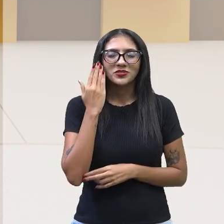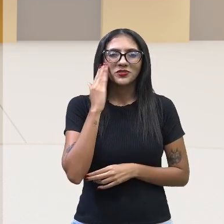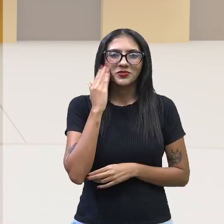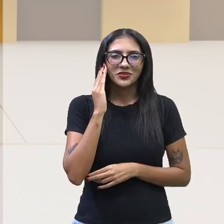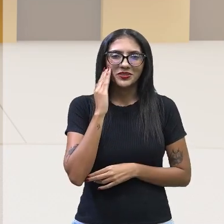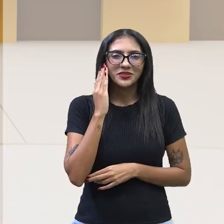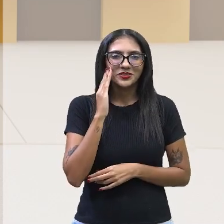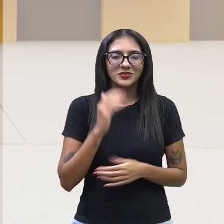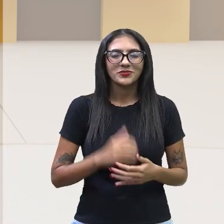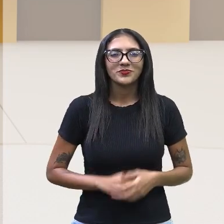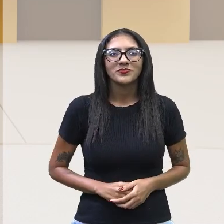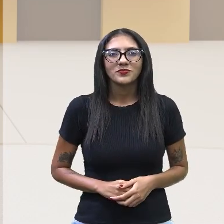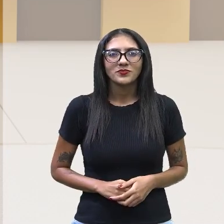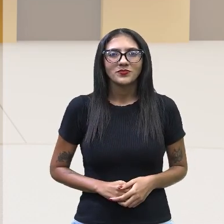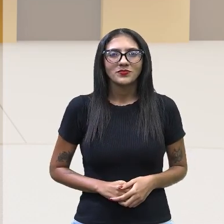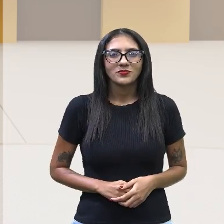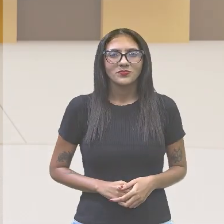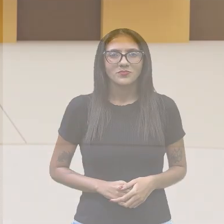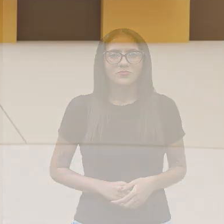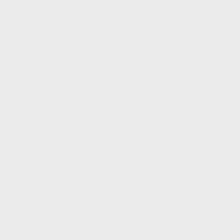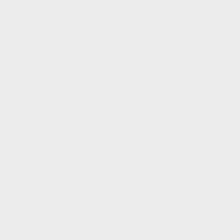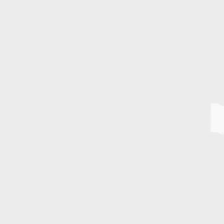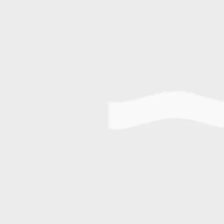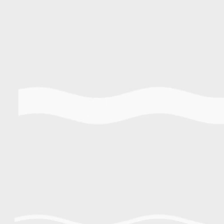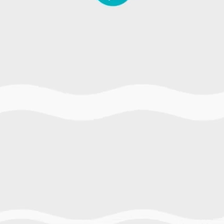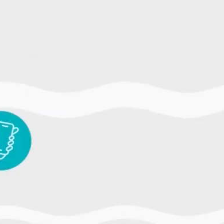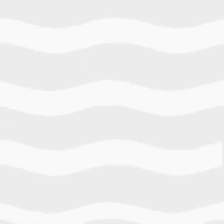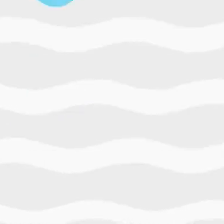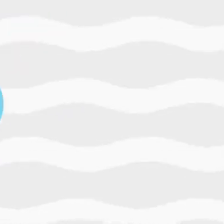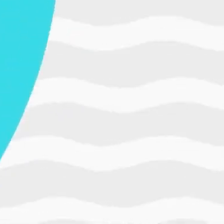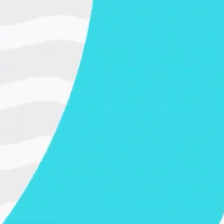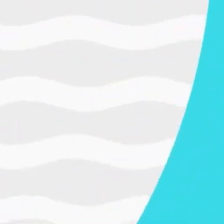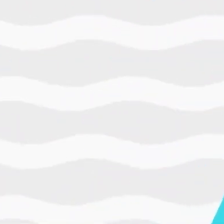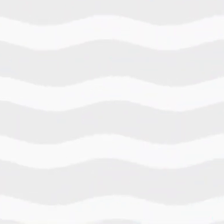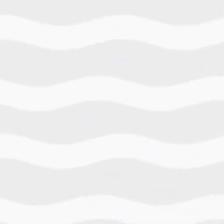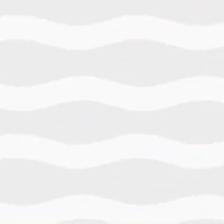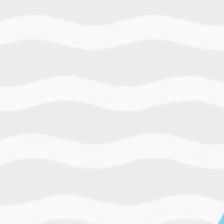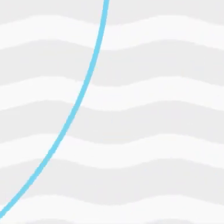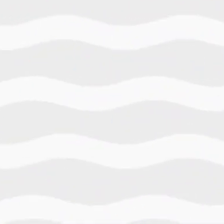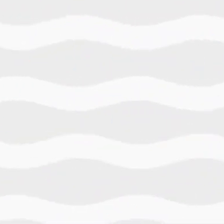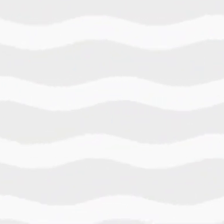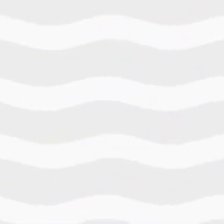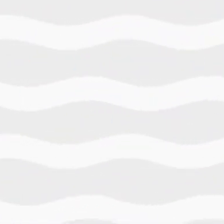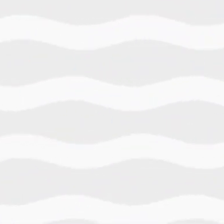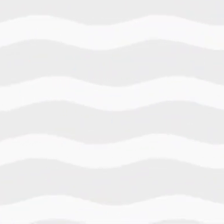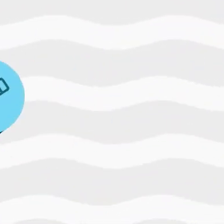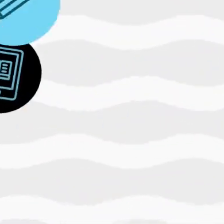compreendido muito bem.